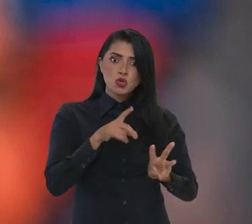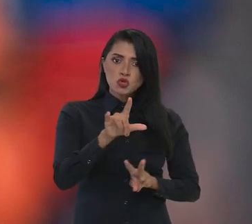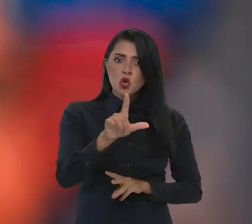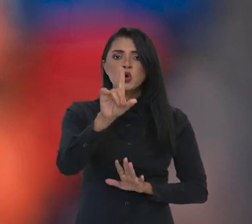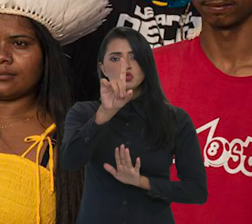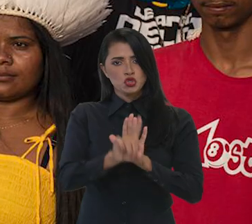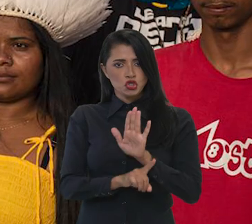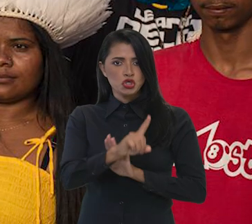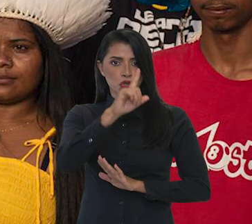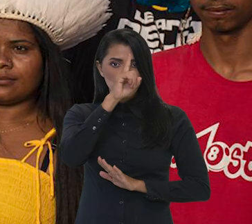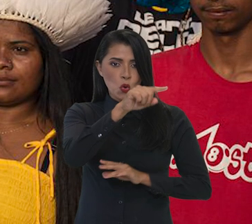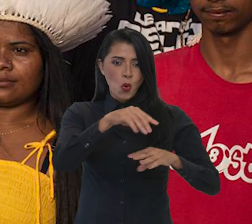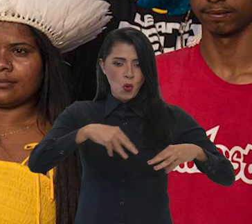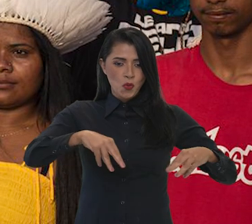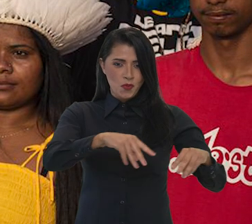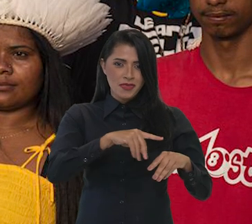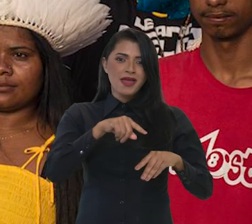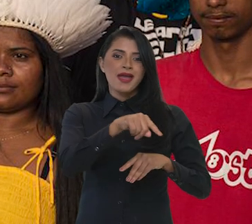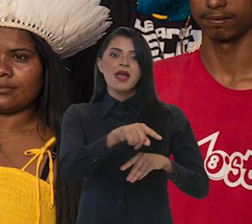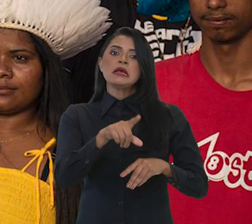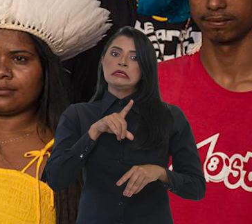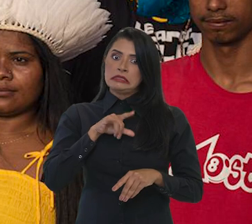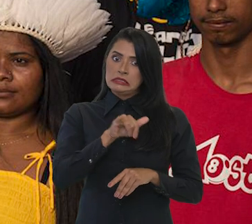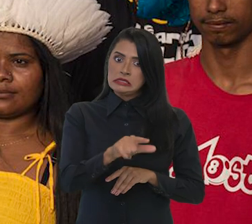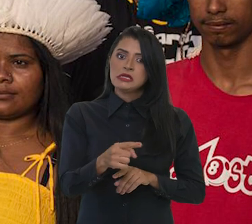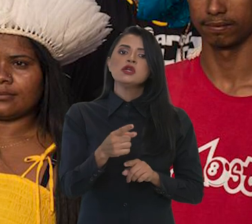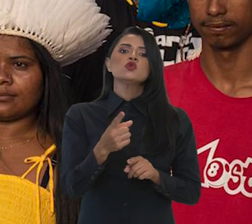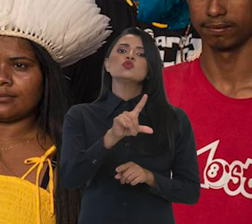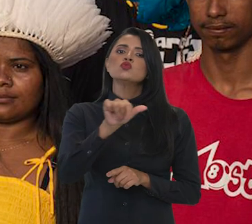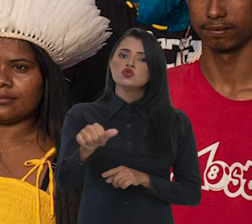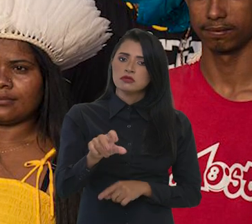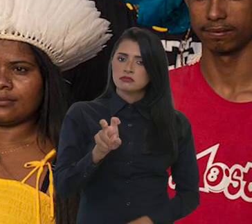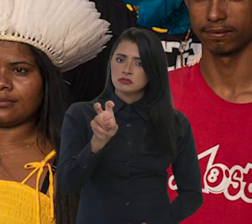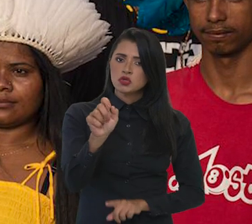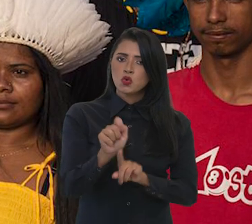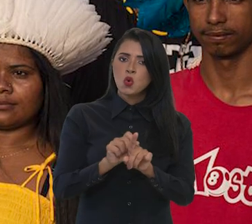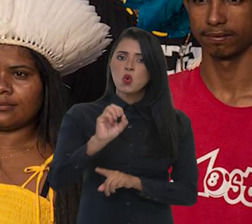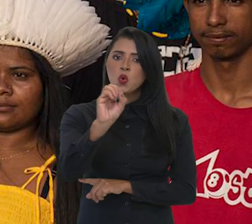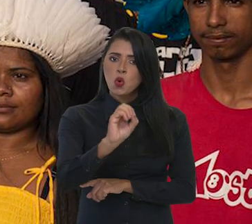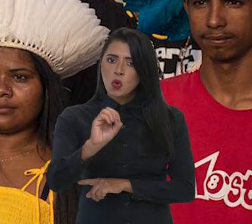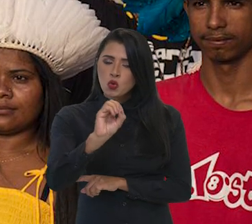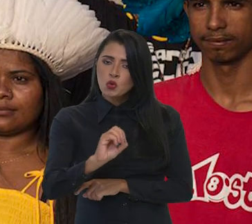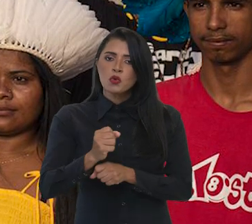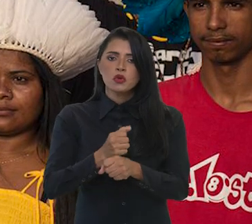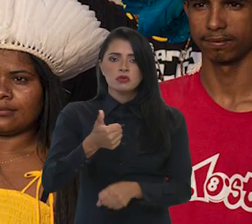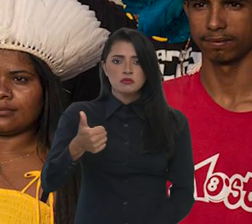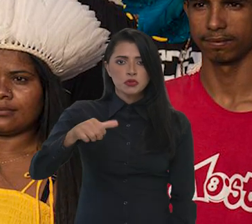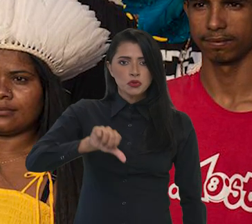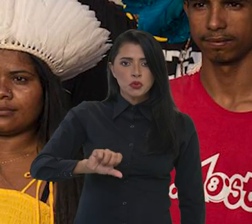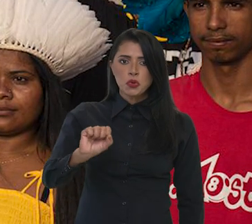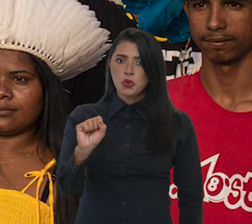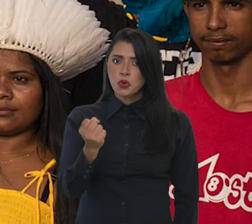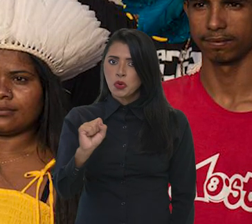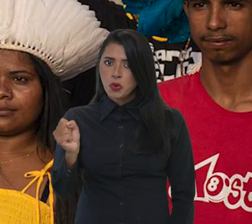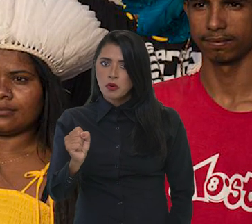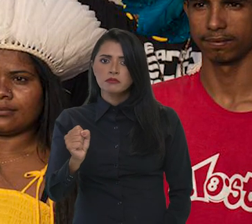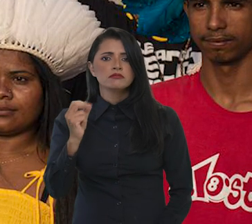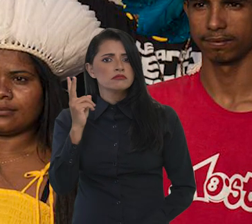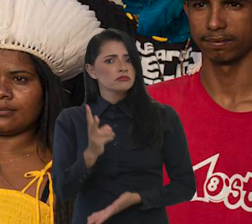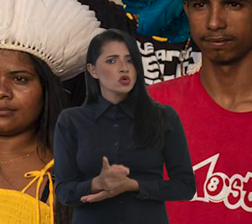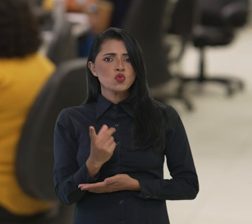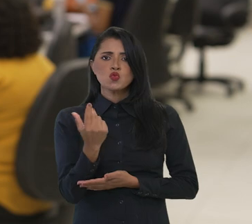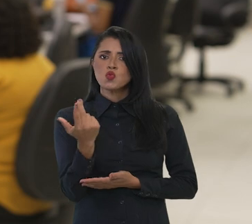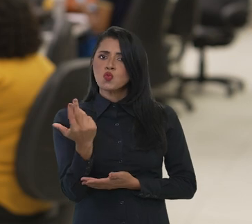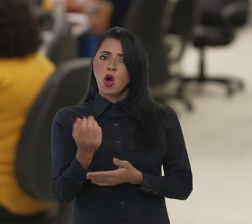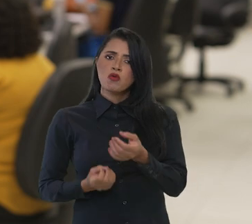indígenas só teriam direito à demarcação das terras que estivessem sob sua posse no dia 5 de outubro de